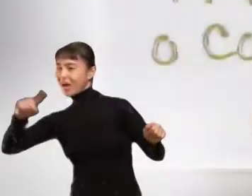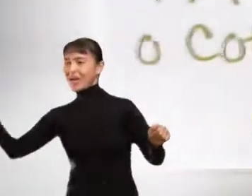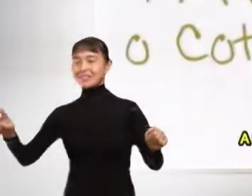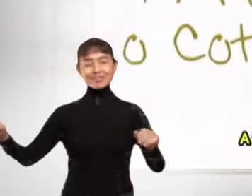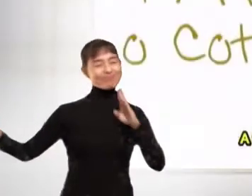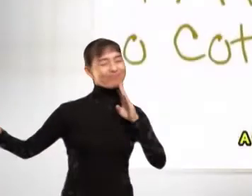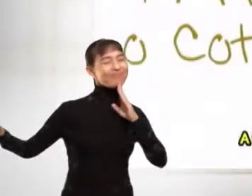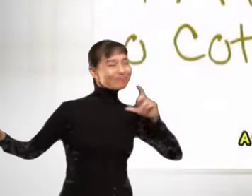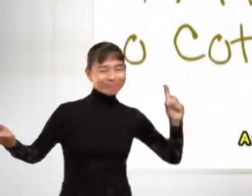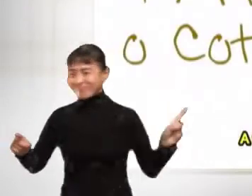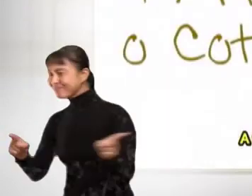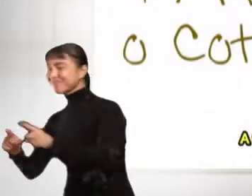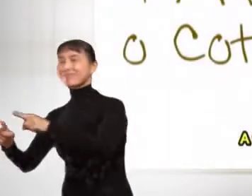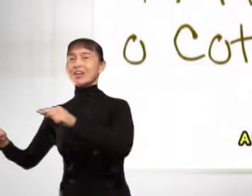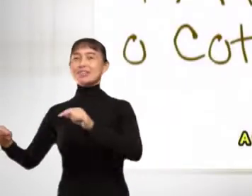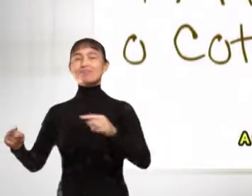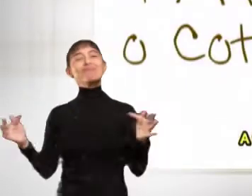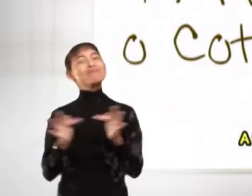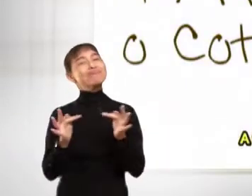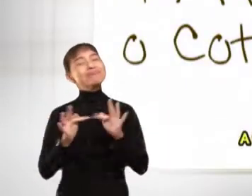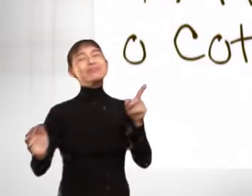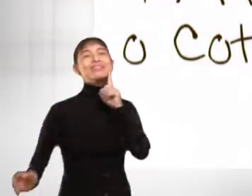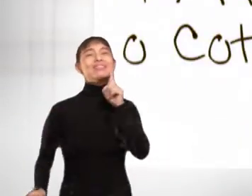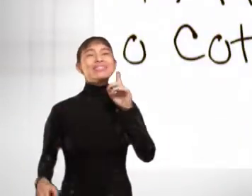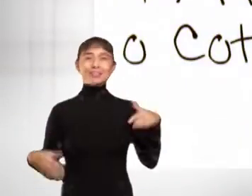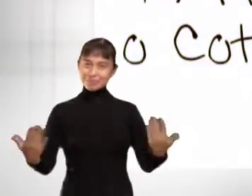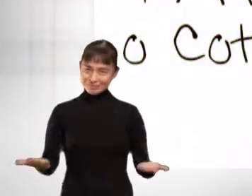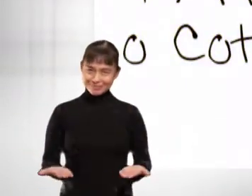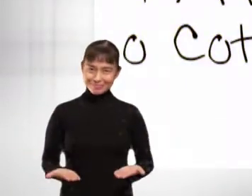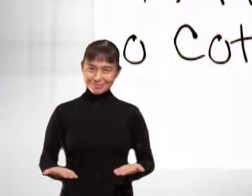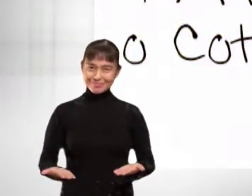feito pra você. A física e o cotidiano.